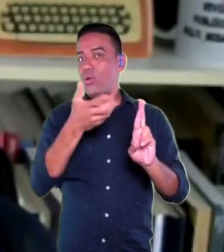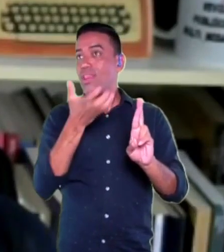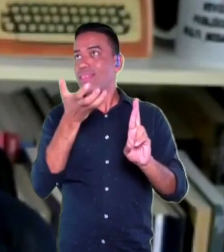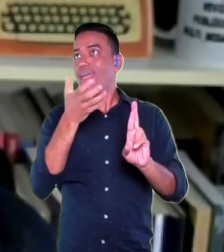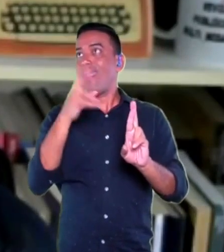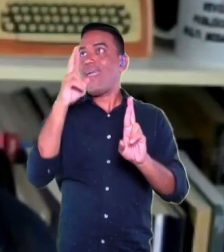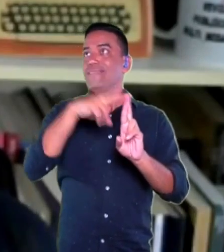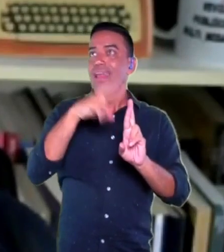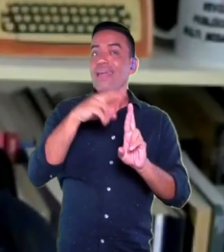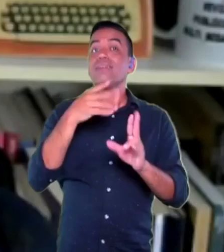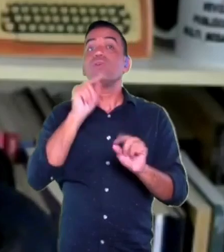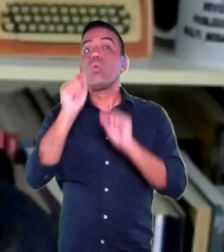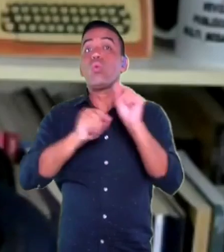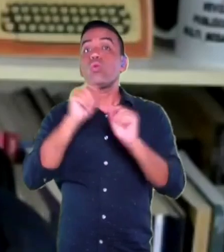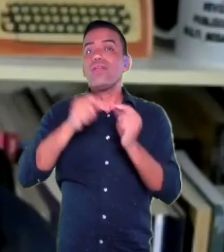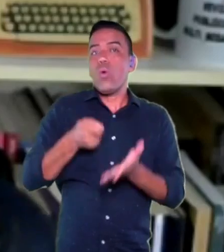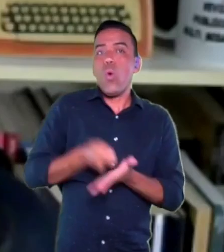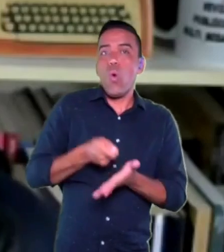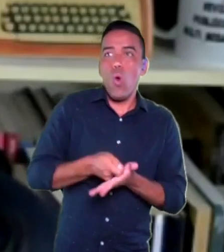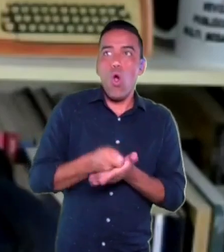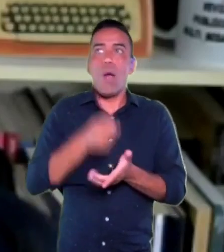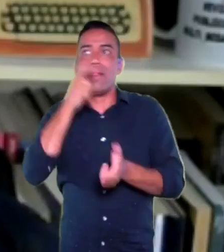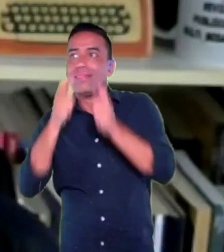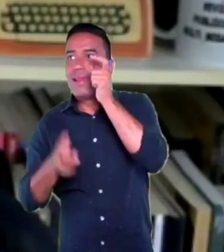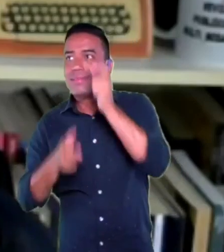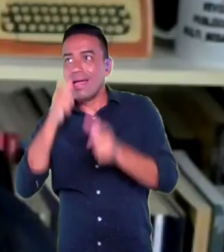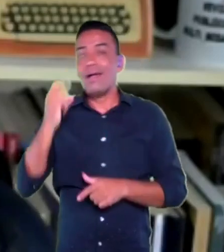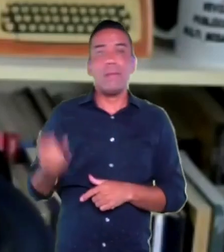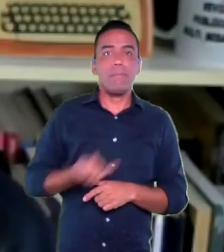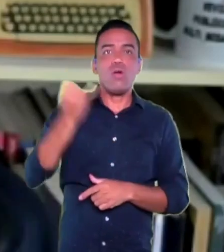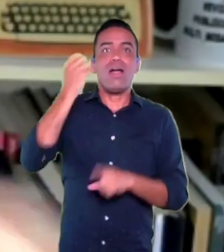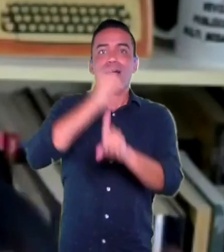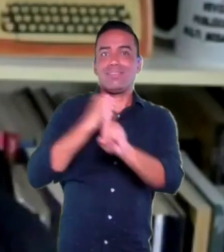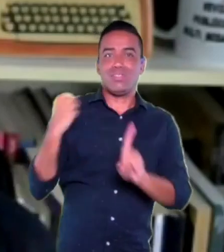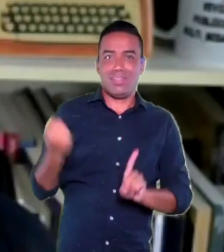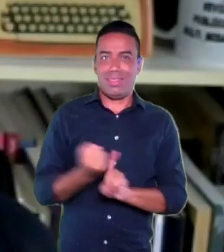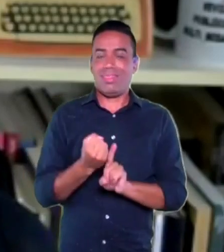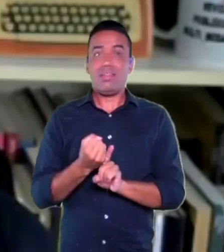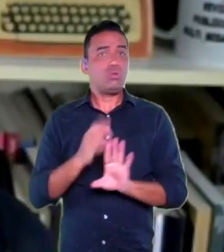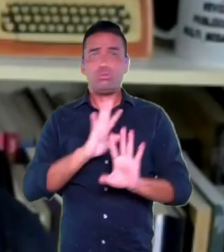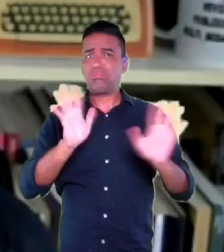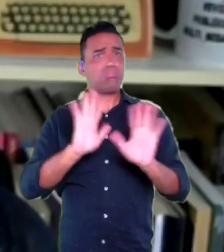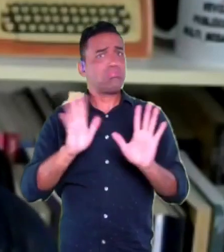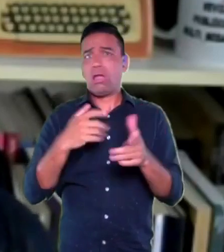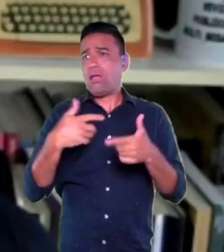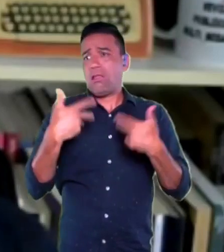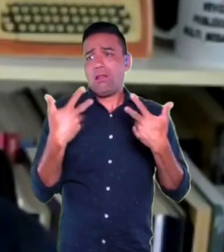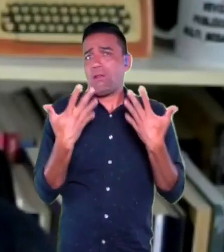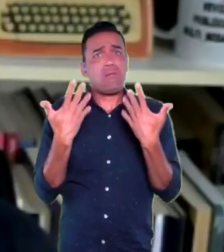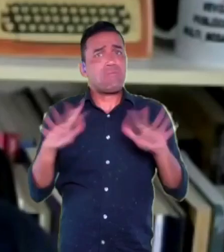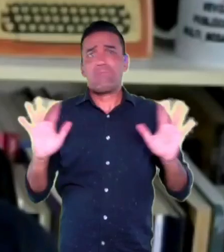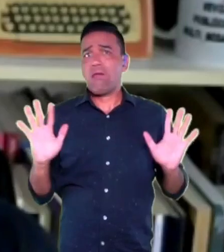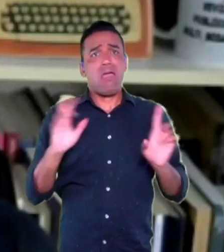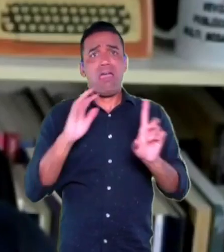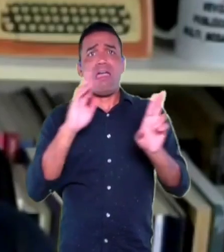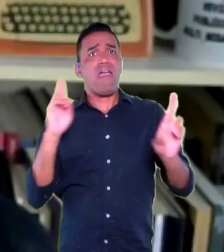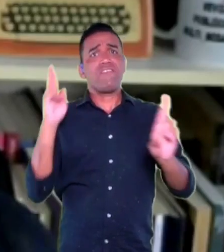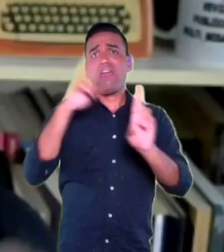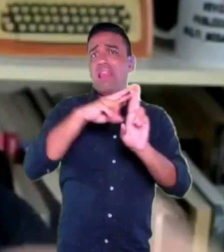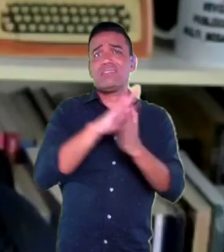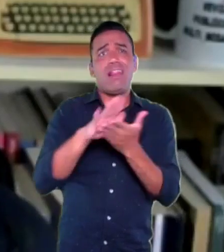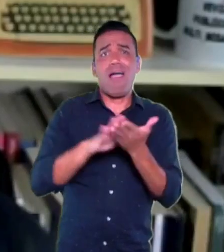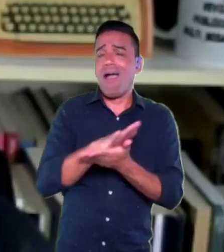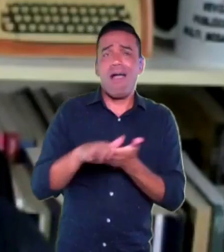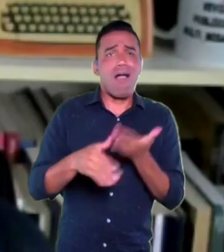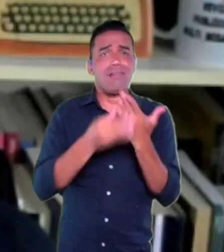referência do que é interessante, importante. Eu não tinha referência nenhuma, né? Assim, perto de mim não tinha, não. Então,